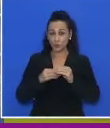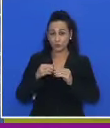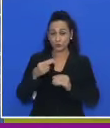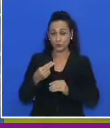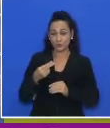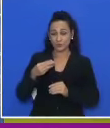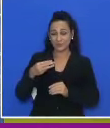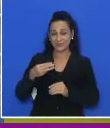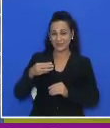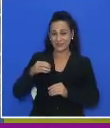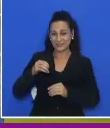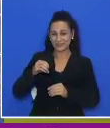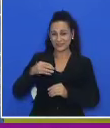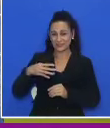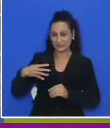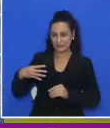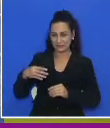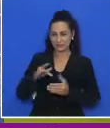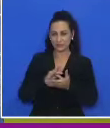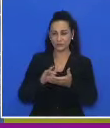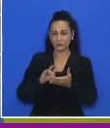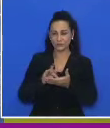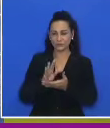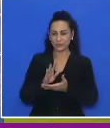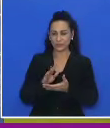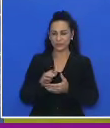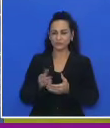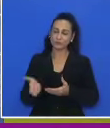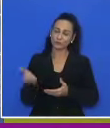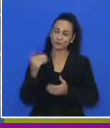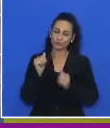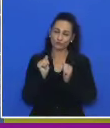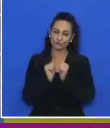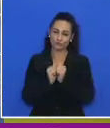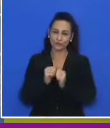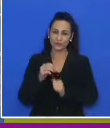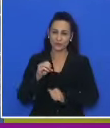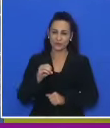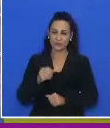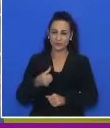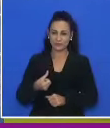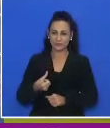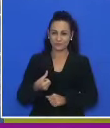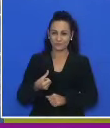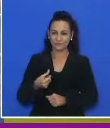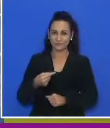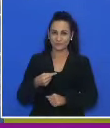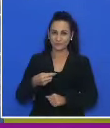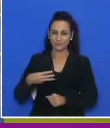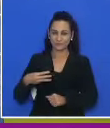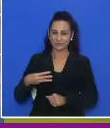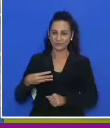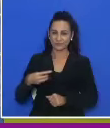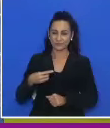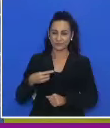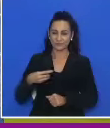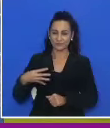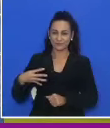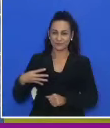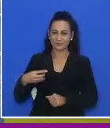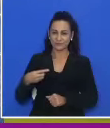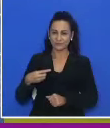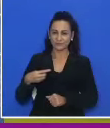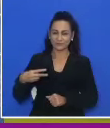concurso 2304 da Loto Fácil. Confira comigo. 06, 13,